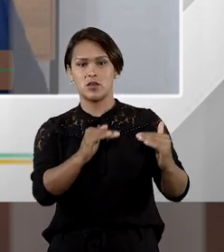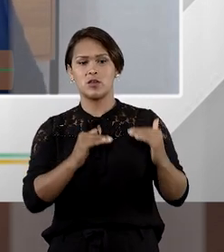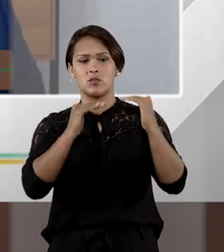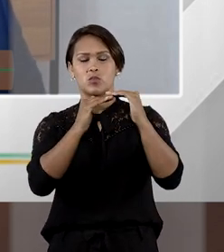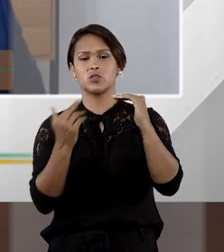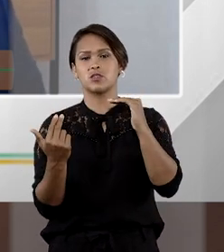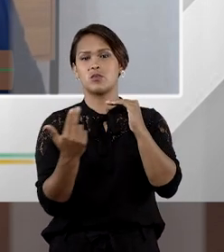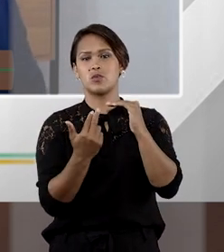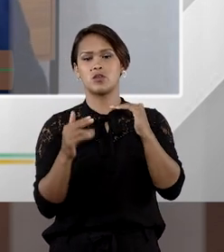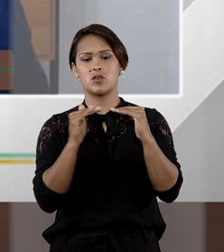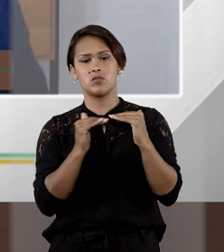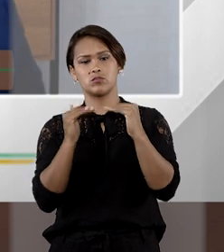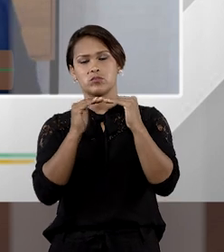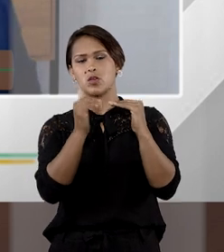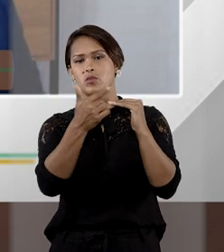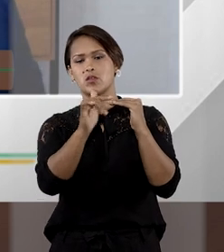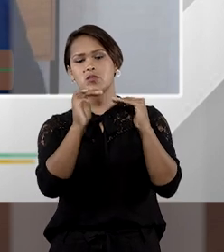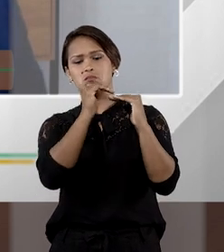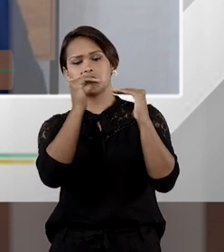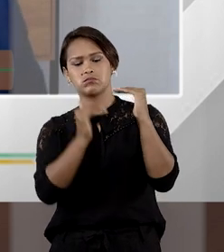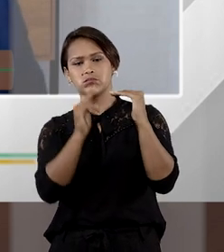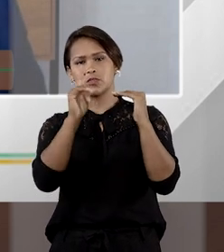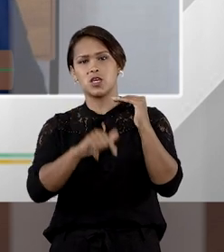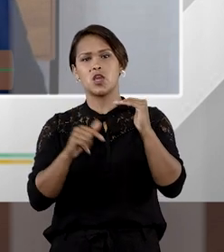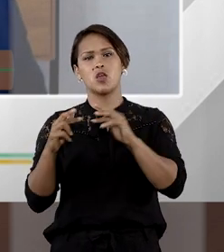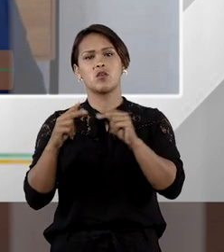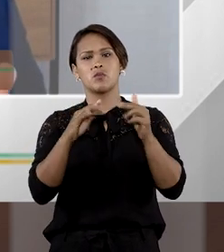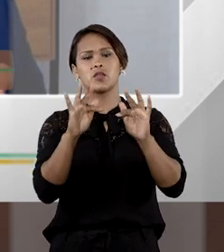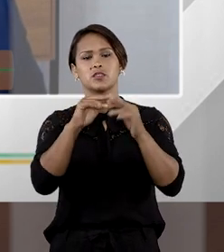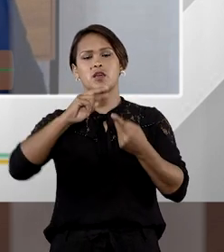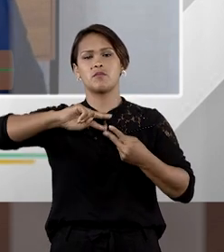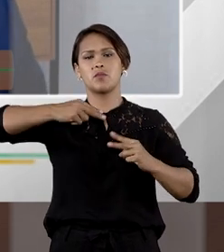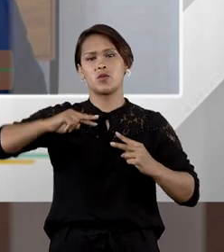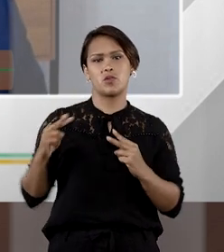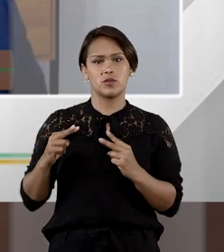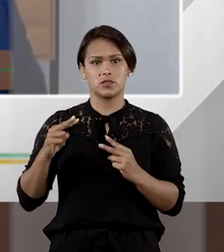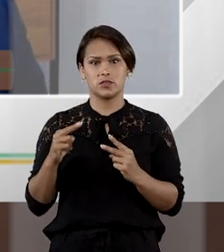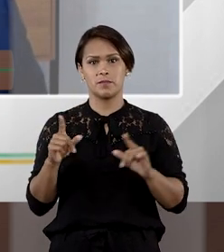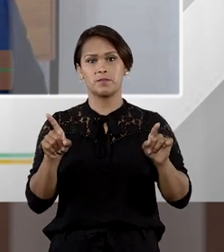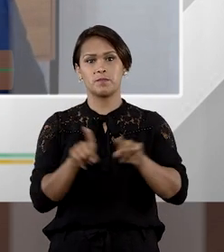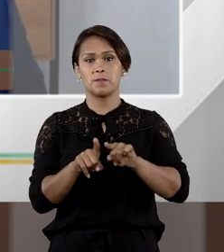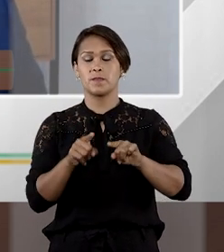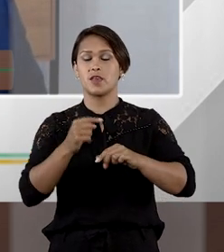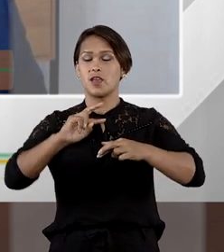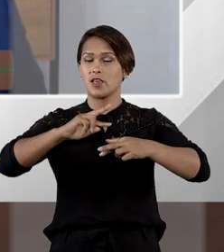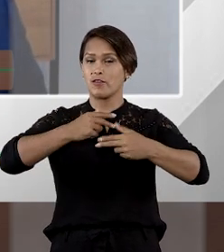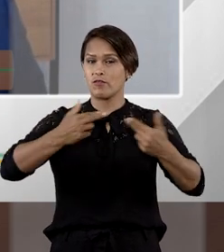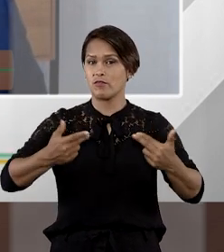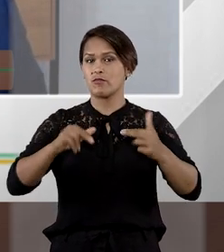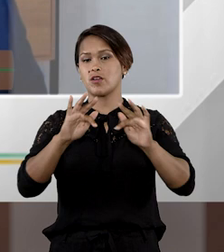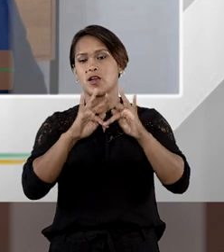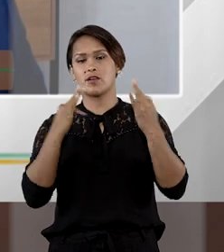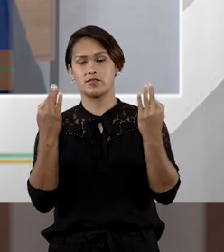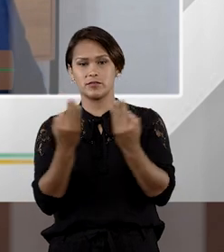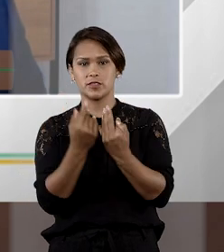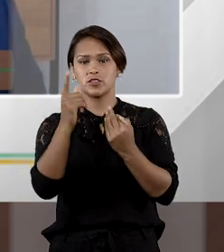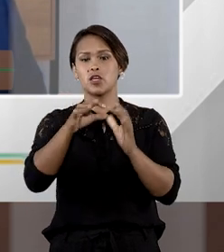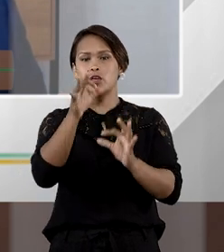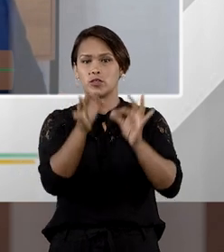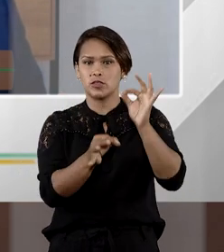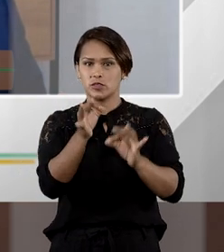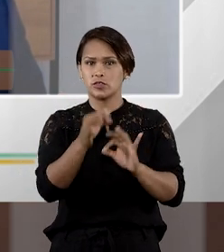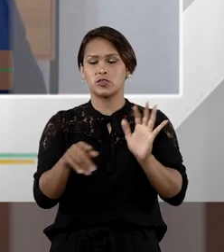de igualdade e não há hierarquia com a parentalidade biológica, e que a multiparentalidade gera efeitos